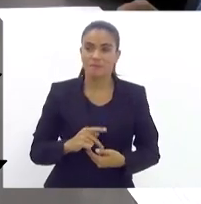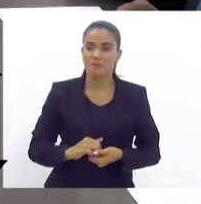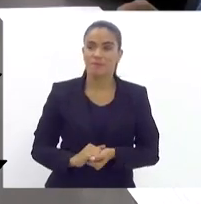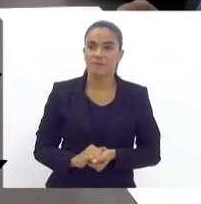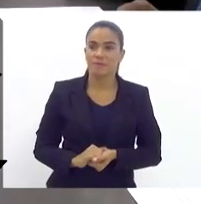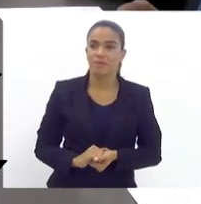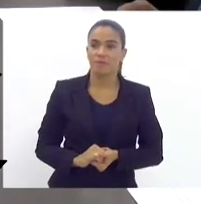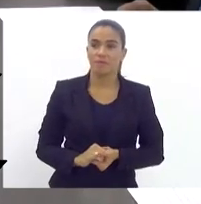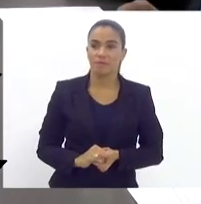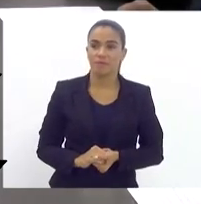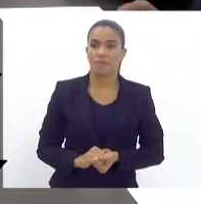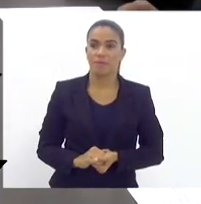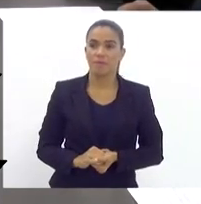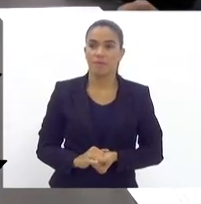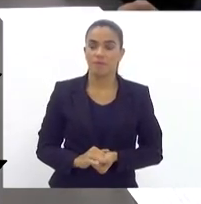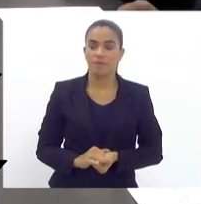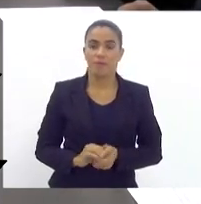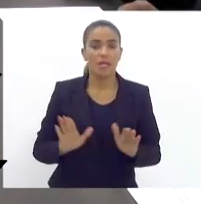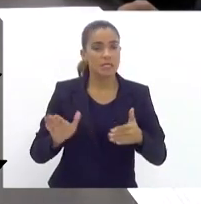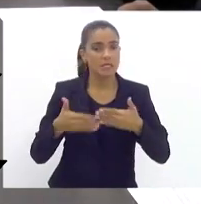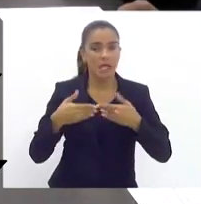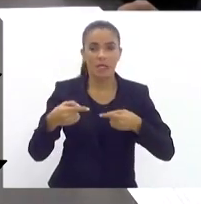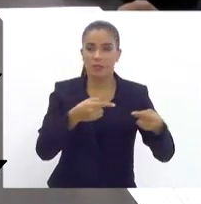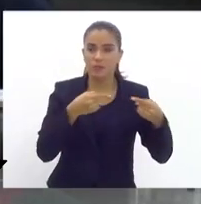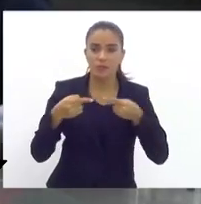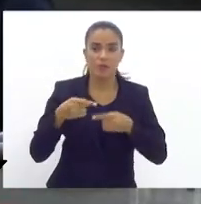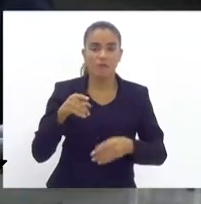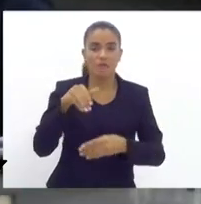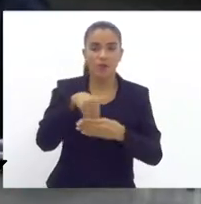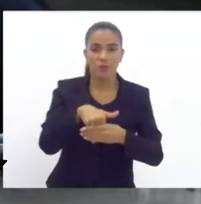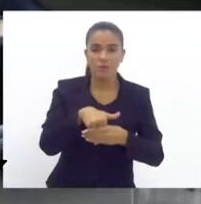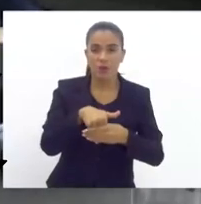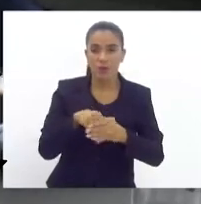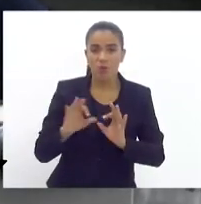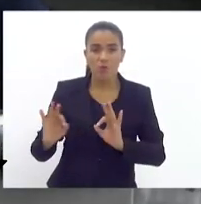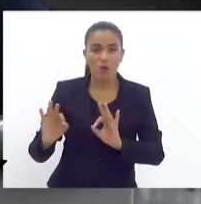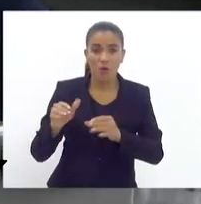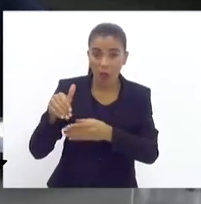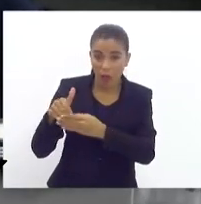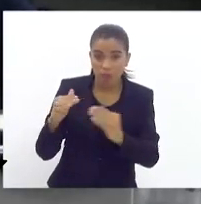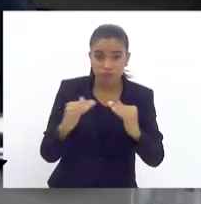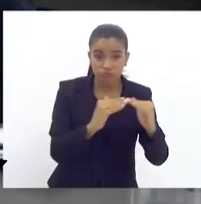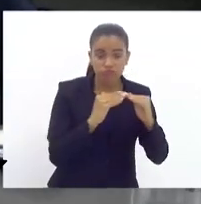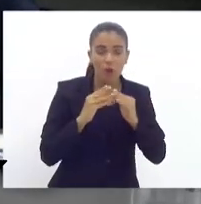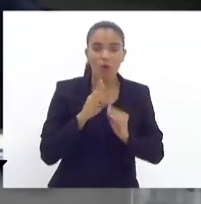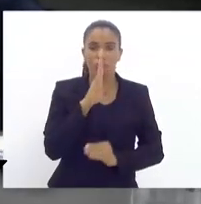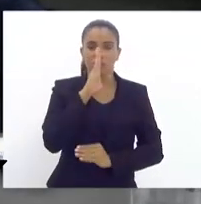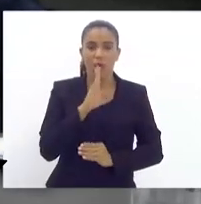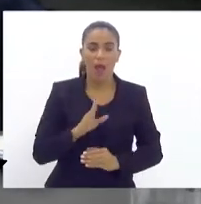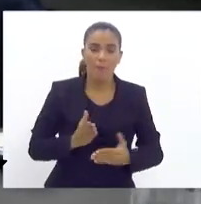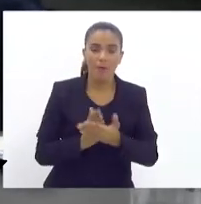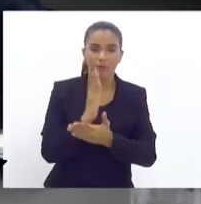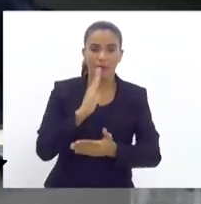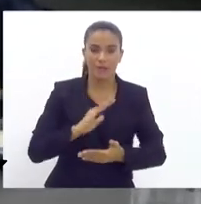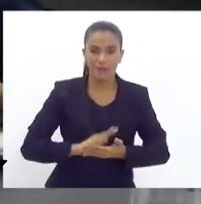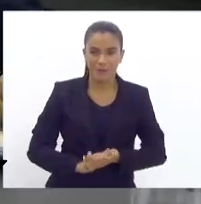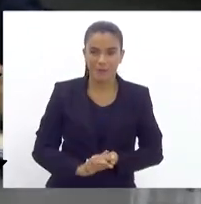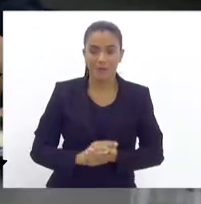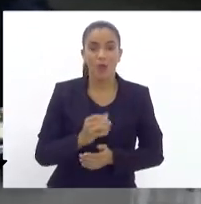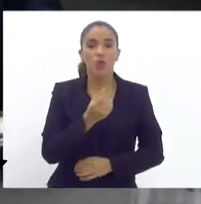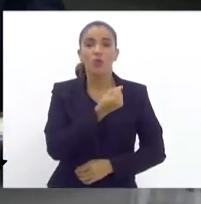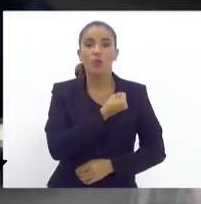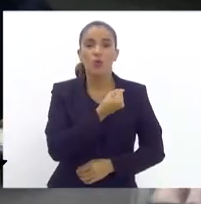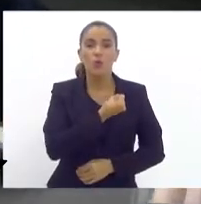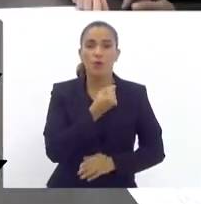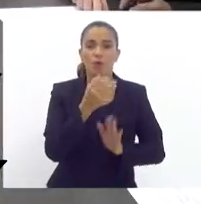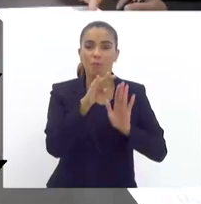Pois não, deputado. Encerrada a discussão, em votação, o senhor já que aprova ou permaneça como estão, aprovado o item 23 da